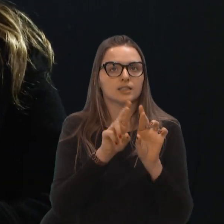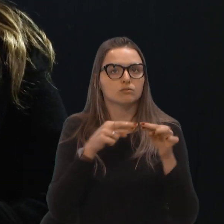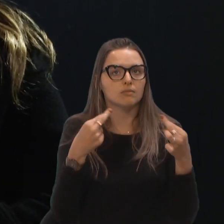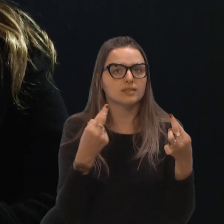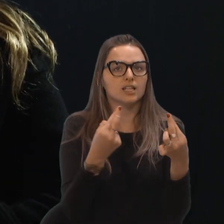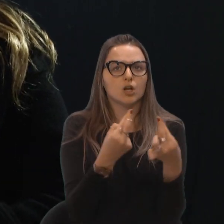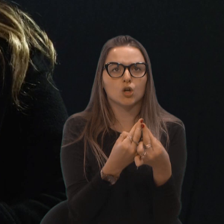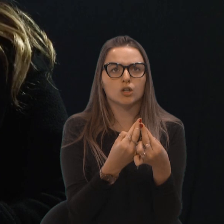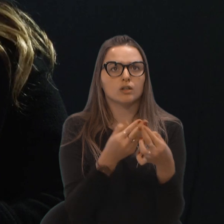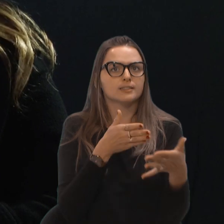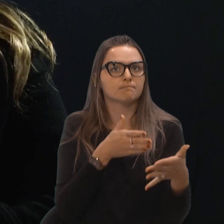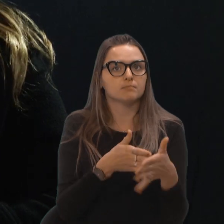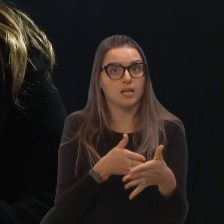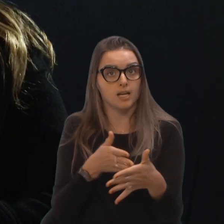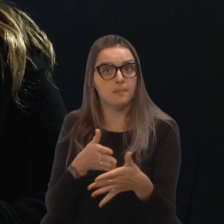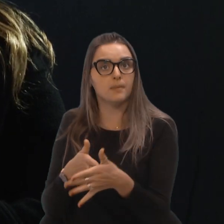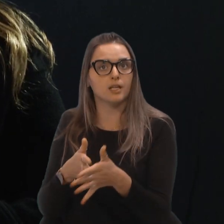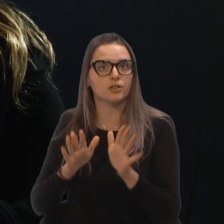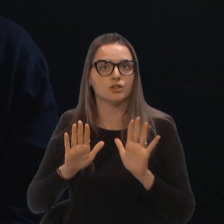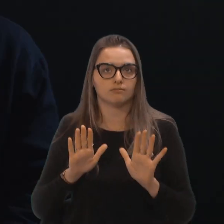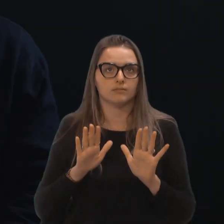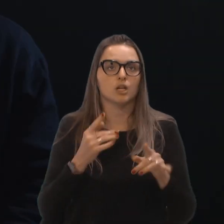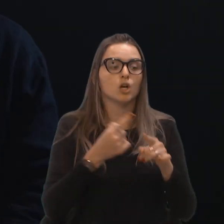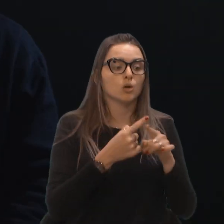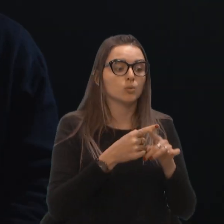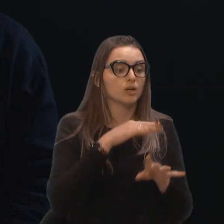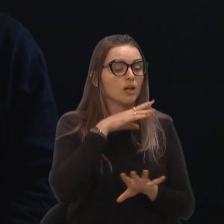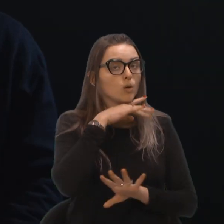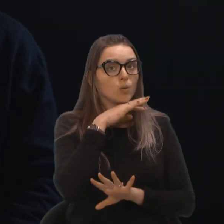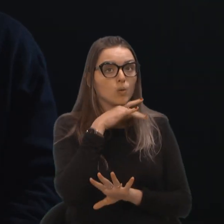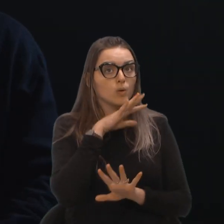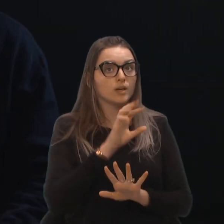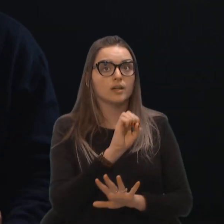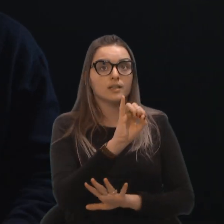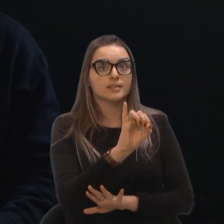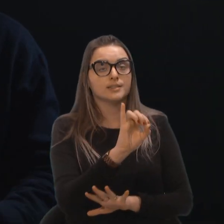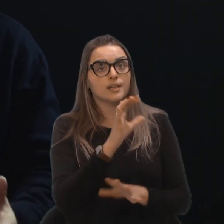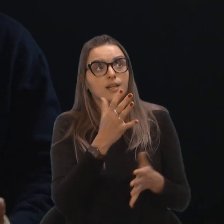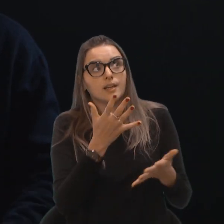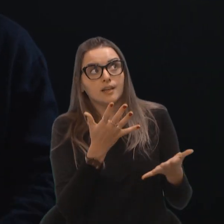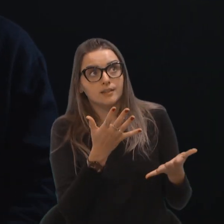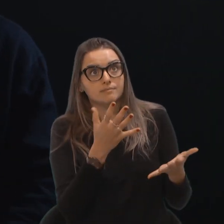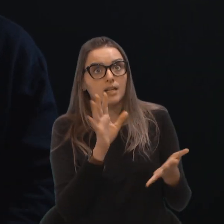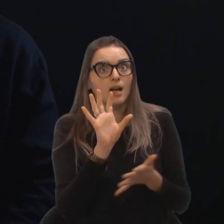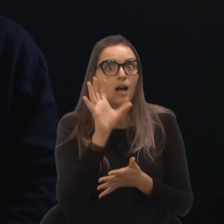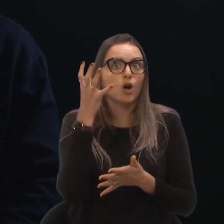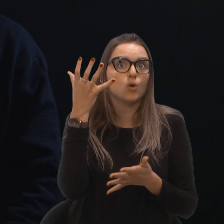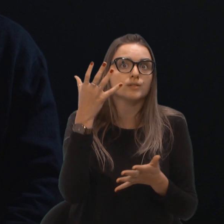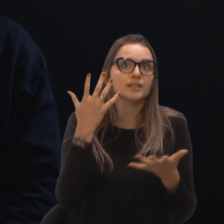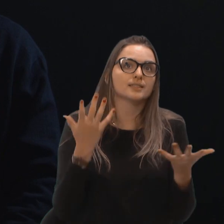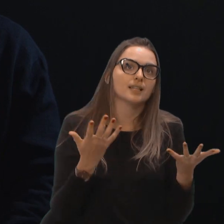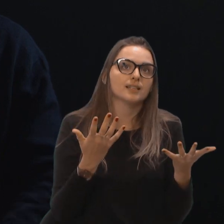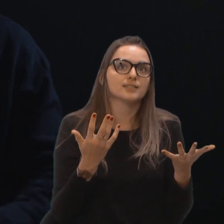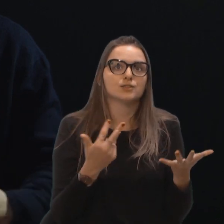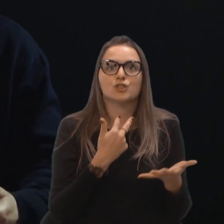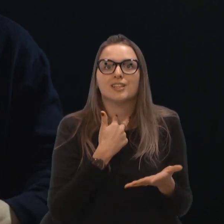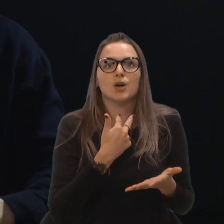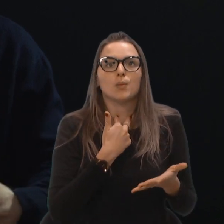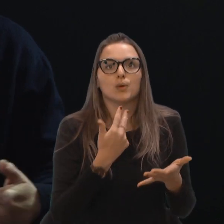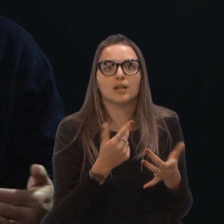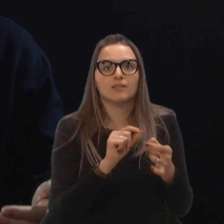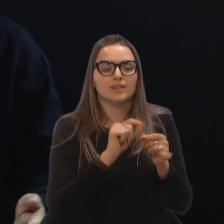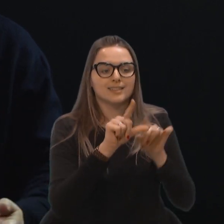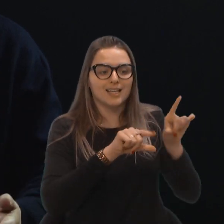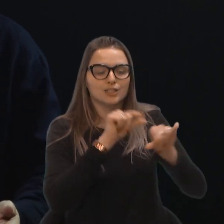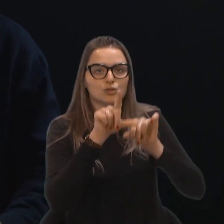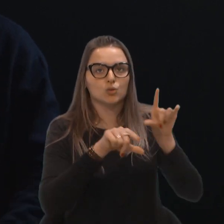sessões ordinárias, uma série de restrições. Porque seria muito ruim se eventualmente houvesse uma impossibilidade